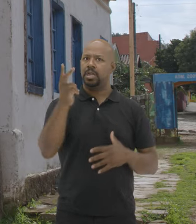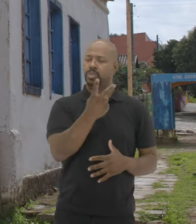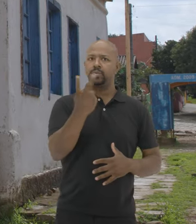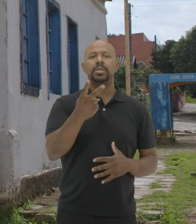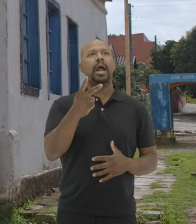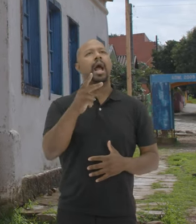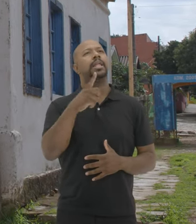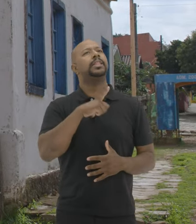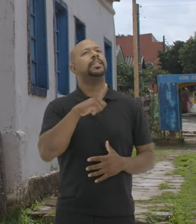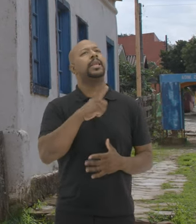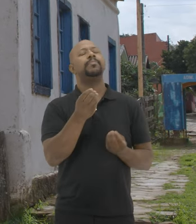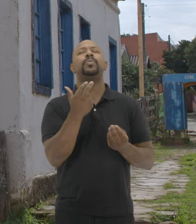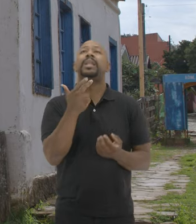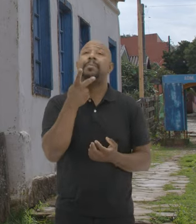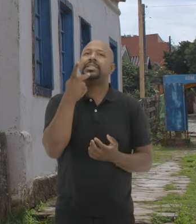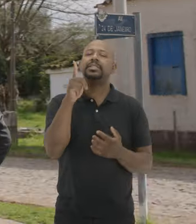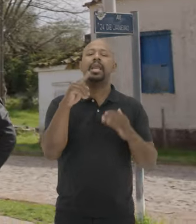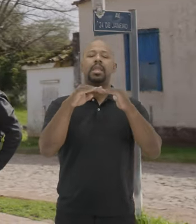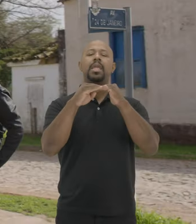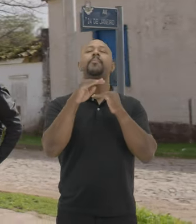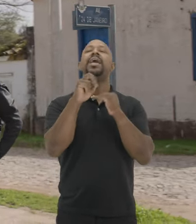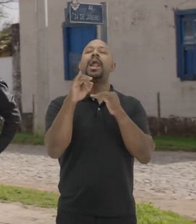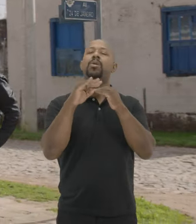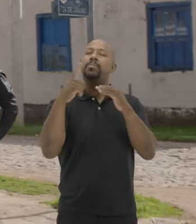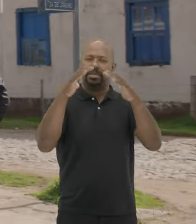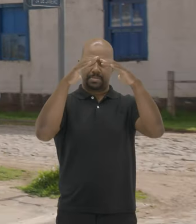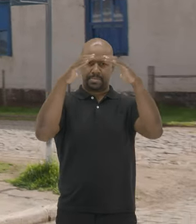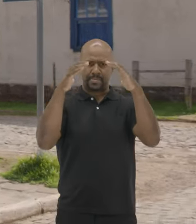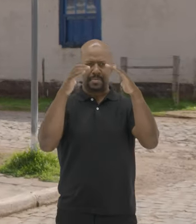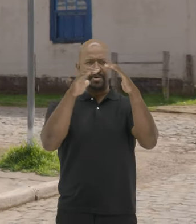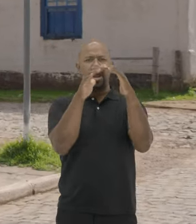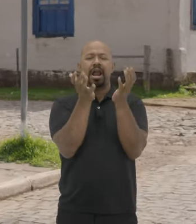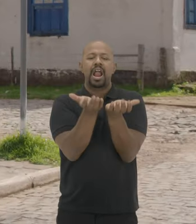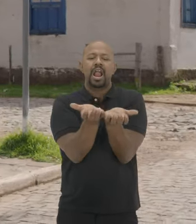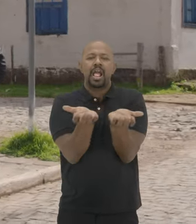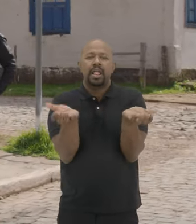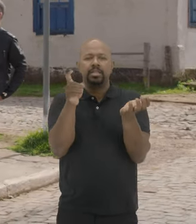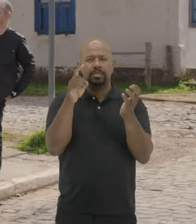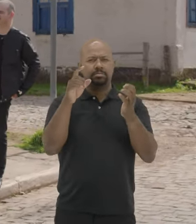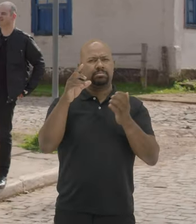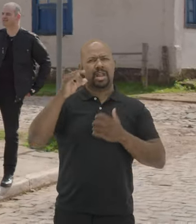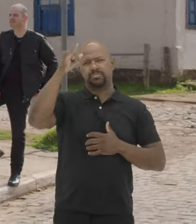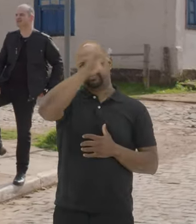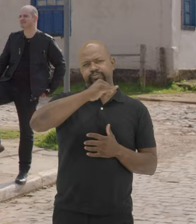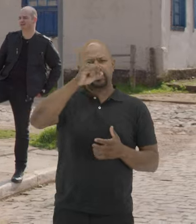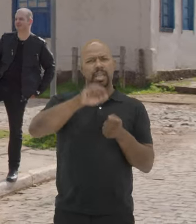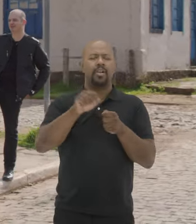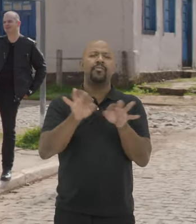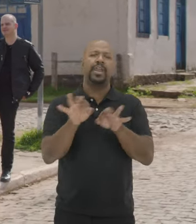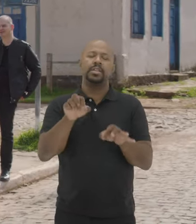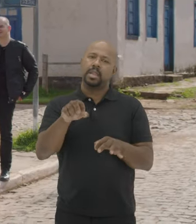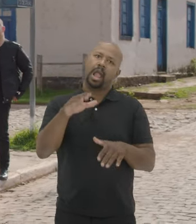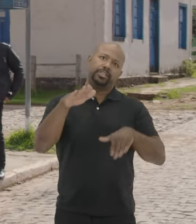duas ainda tem um não dá para dizer que tem um beiral mas a telha capa canal Ou seja que elas telhas antigas